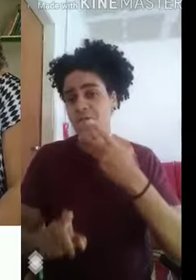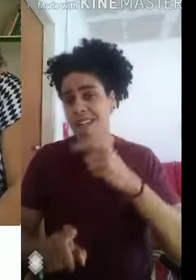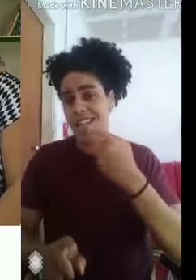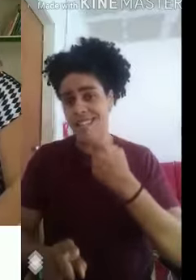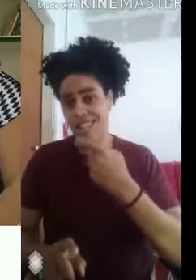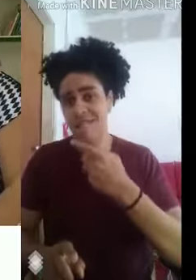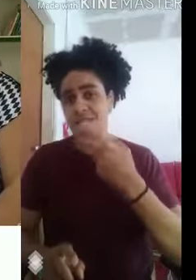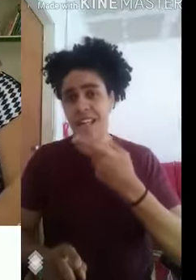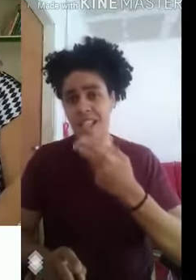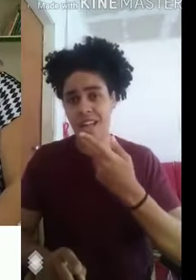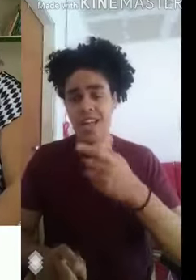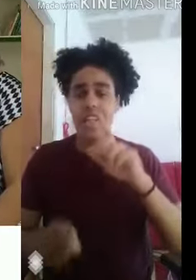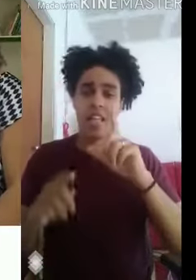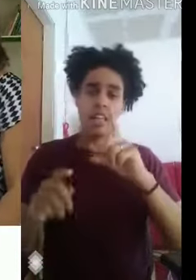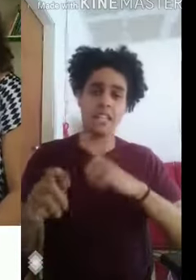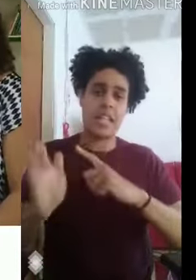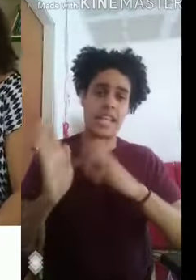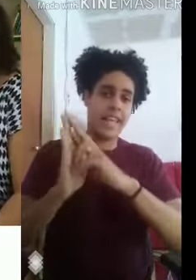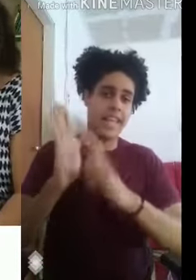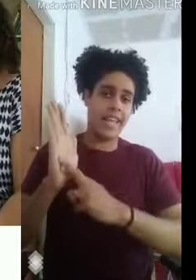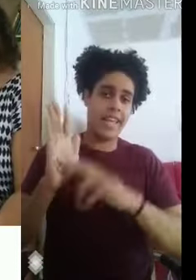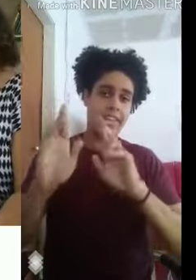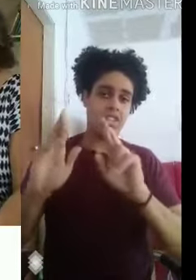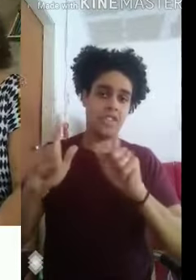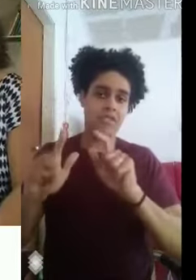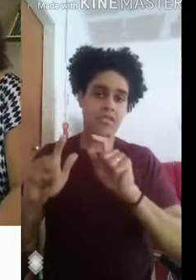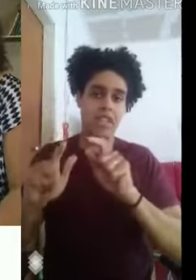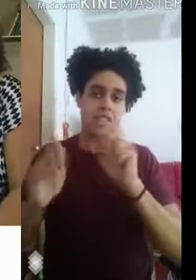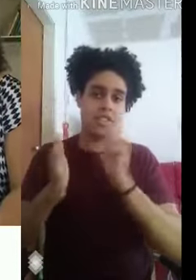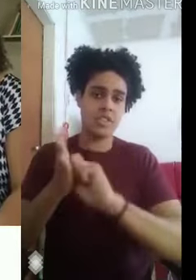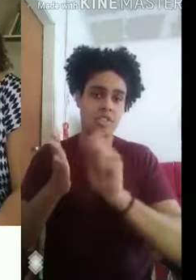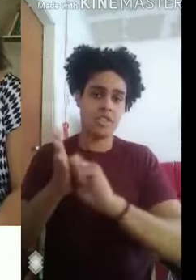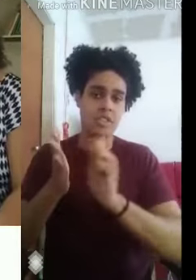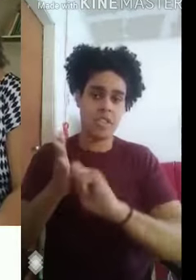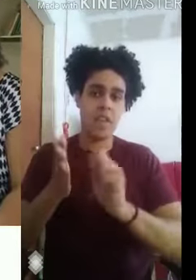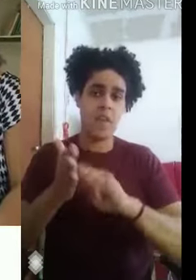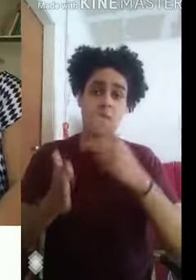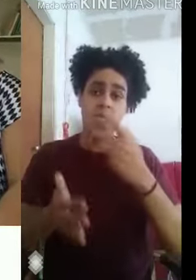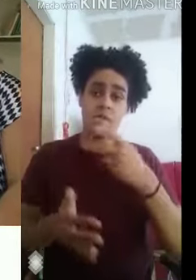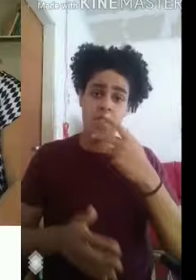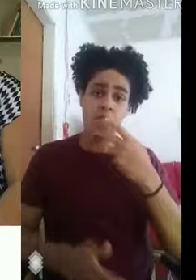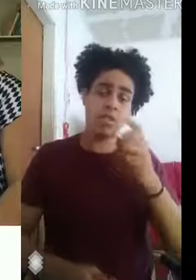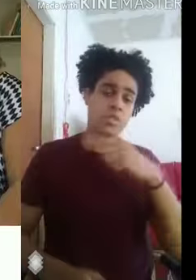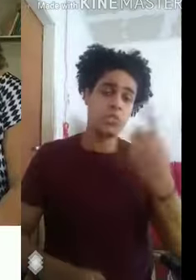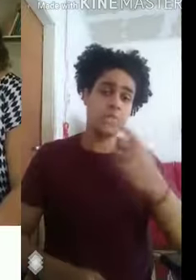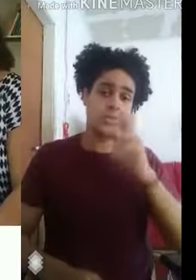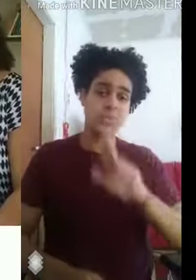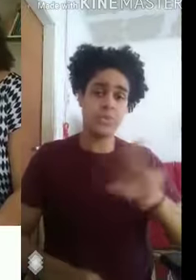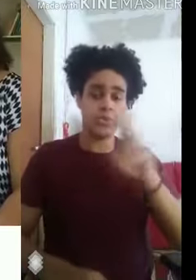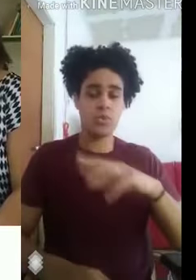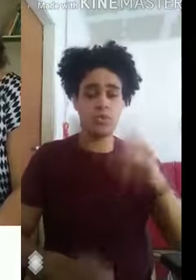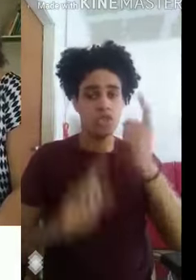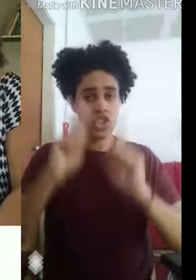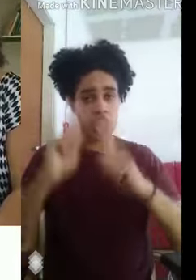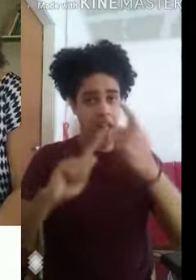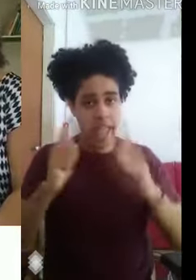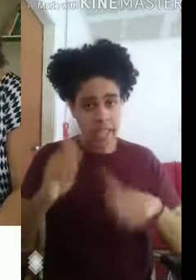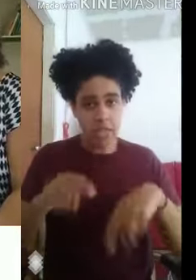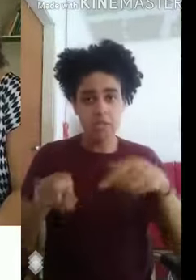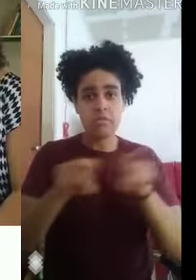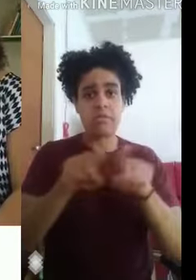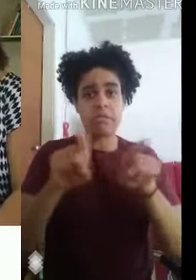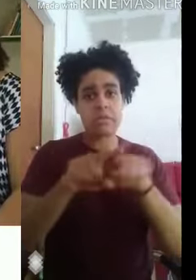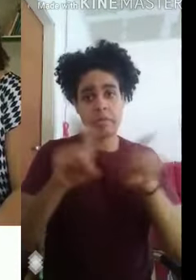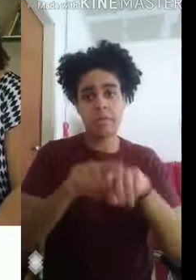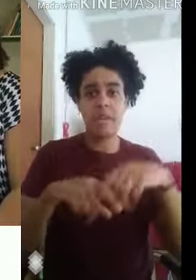são diferentes da escrita. Na fala, por exemplo, eu uso gestos, os tons de voz, eu posso usar